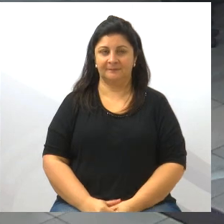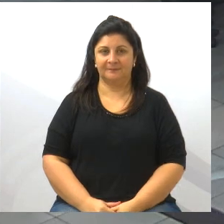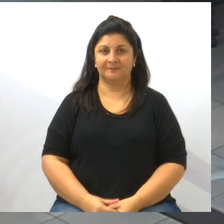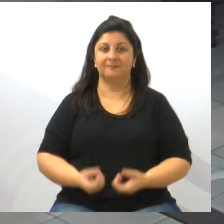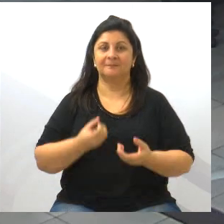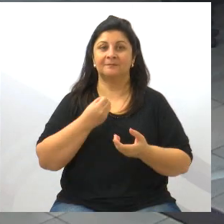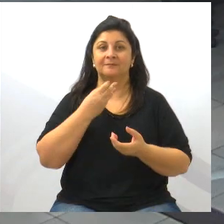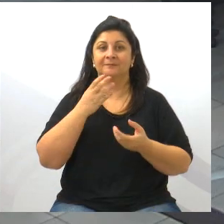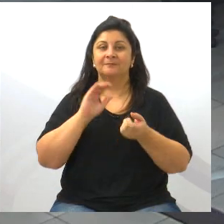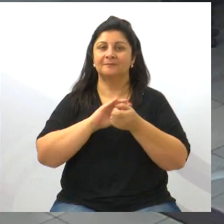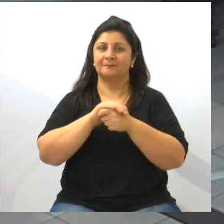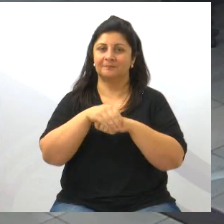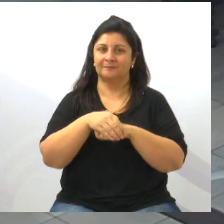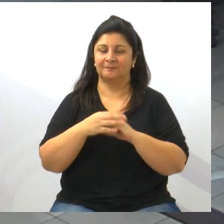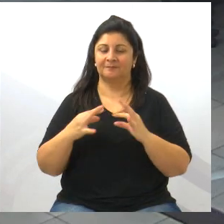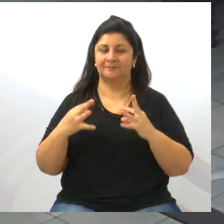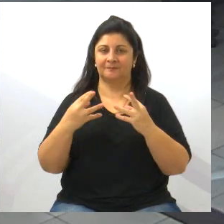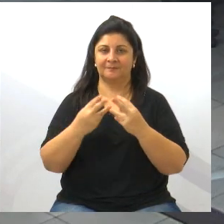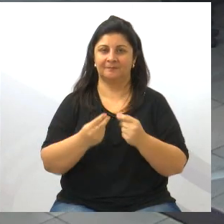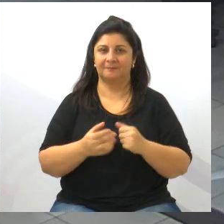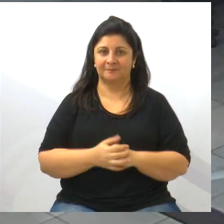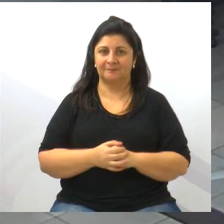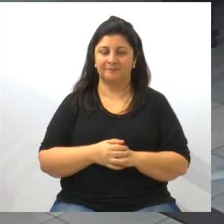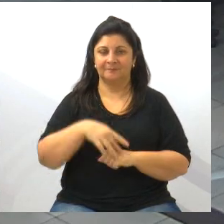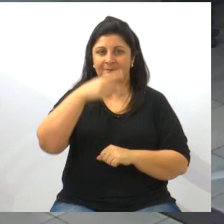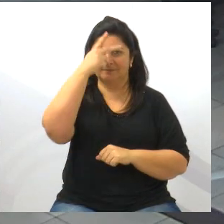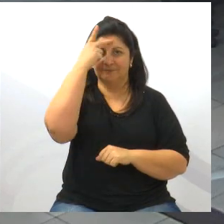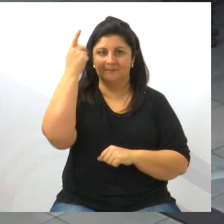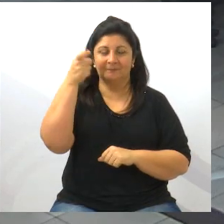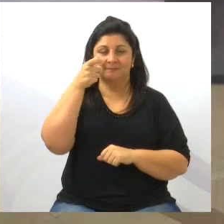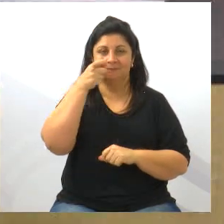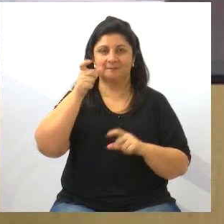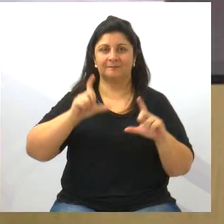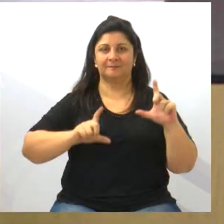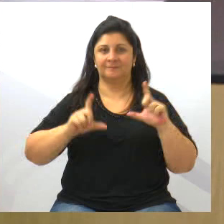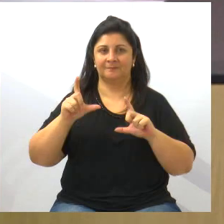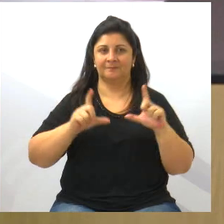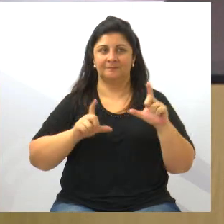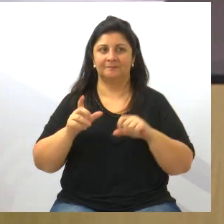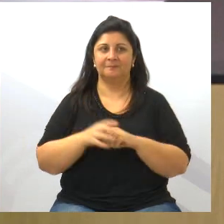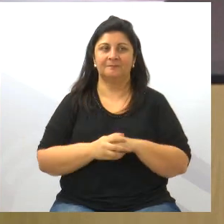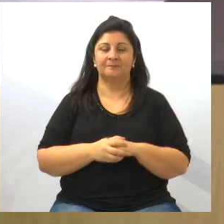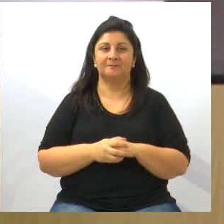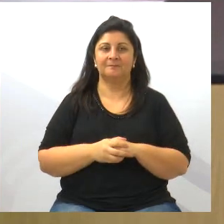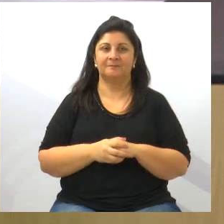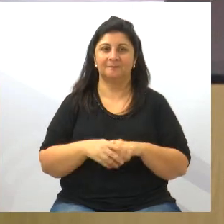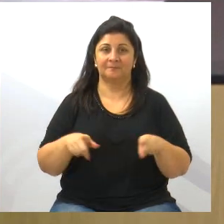Boa noite a todos, telespectadores, pessoal aí